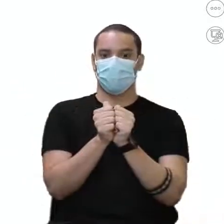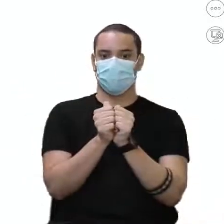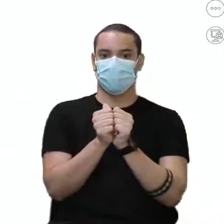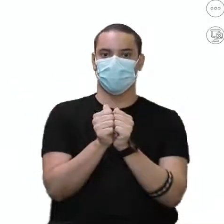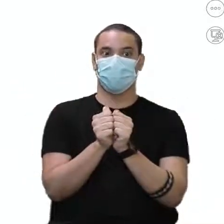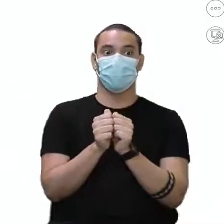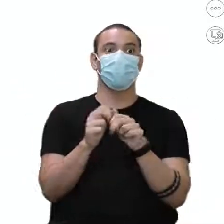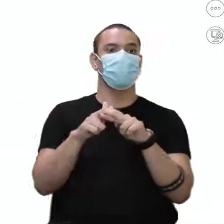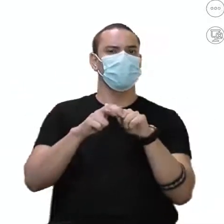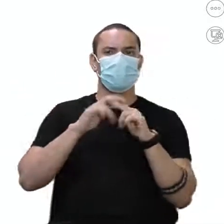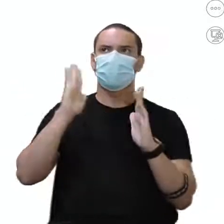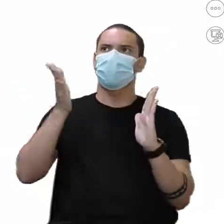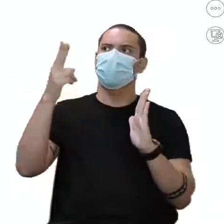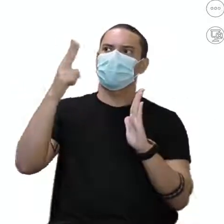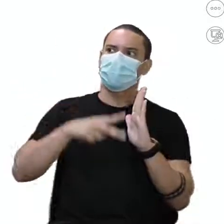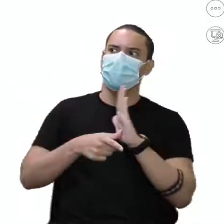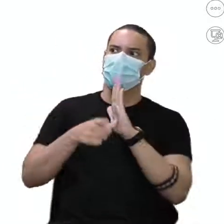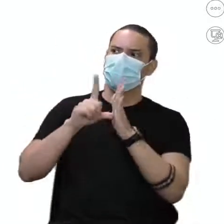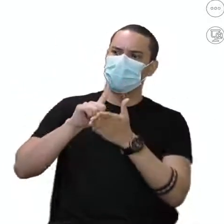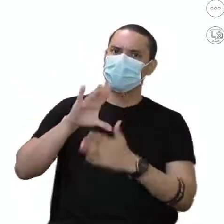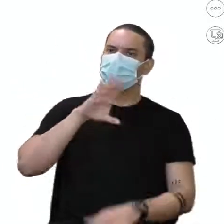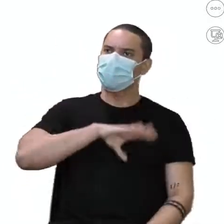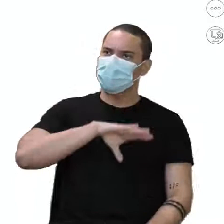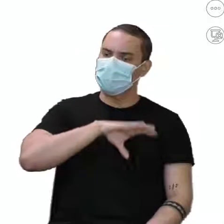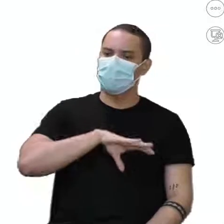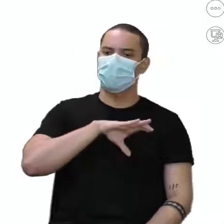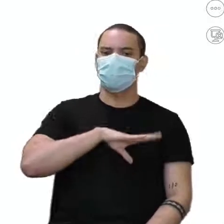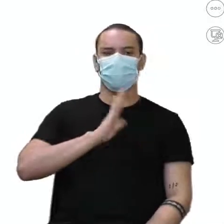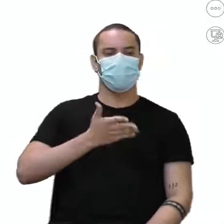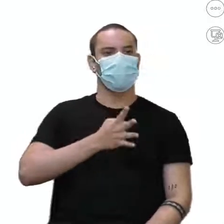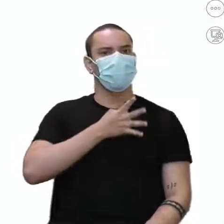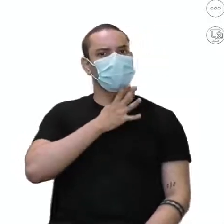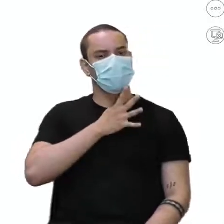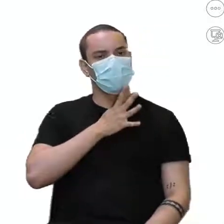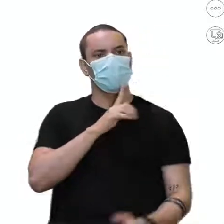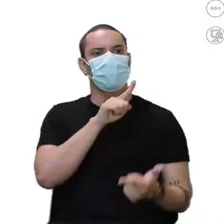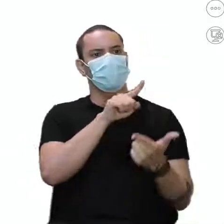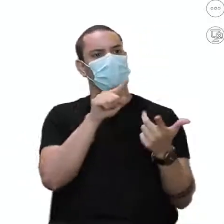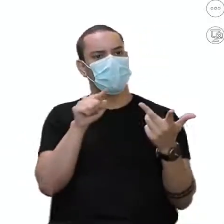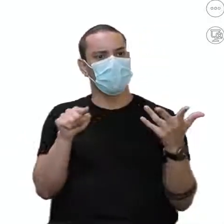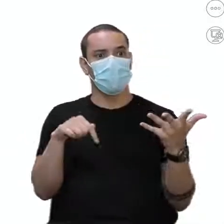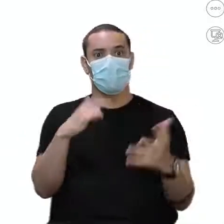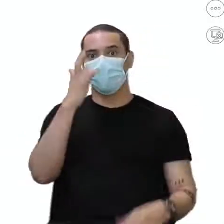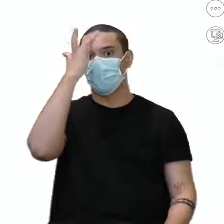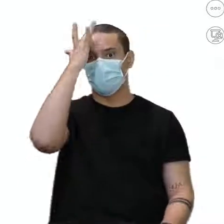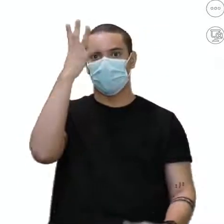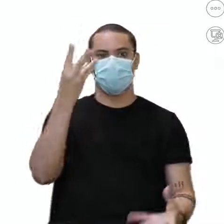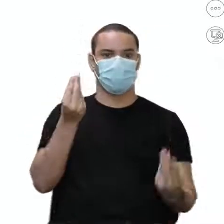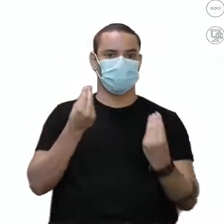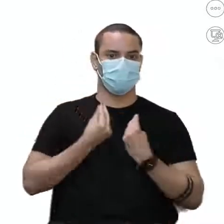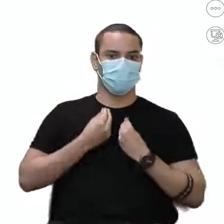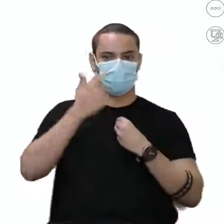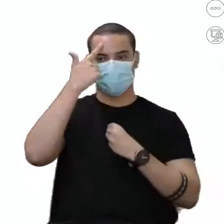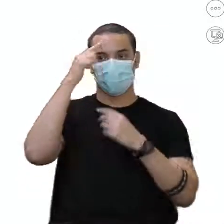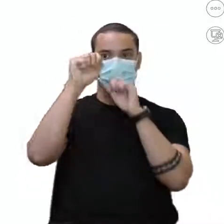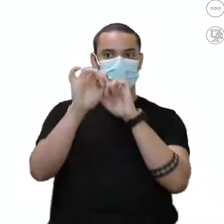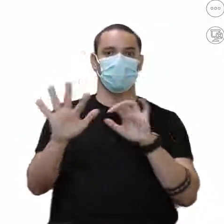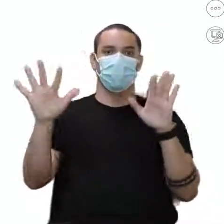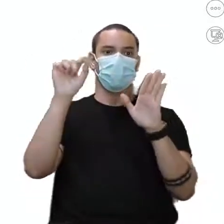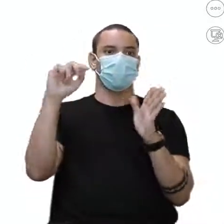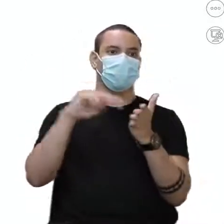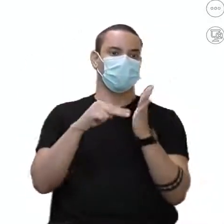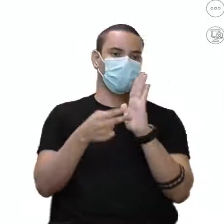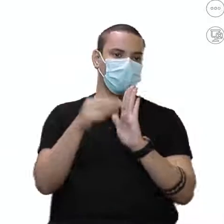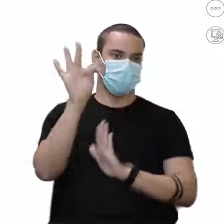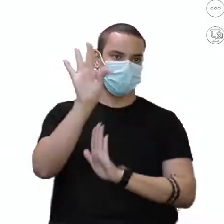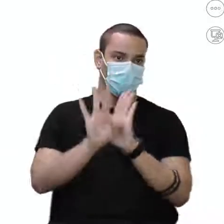já fiz essa leitura antes, até em português, como eu já tenho esse conhecimento, fica mais fácil de imaginar do que se trata esse